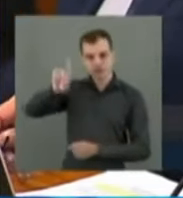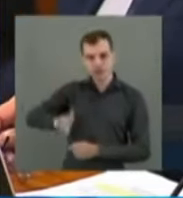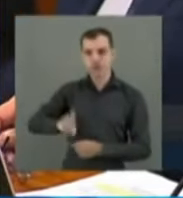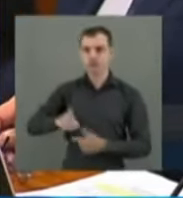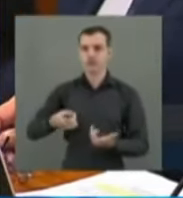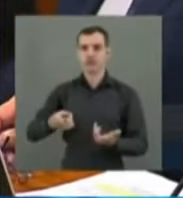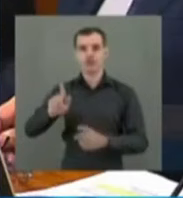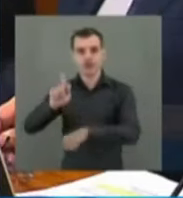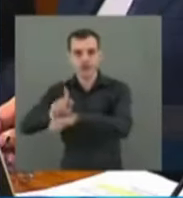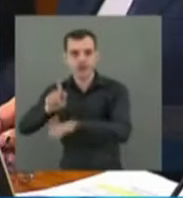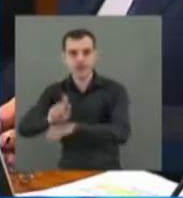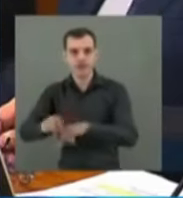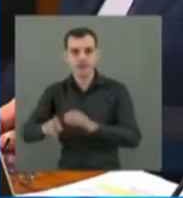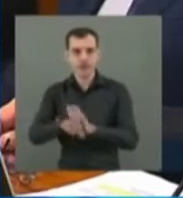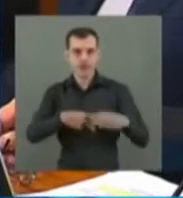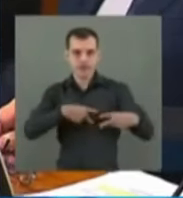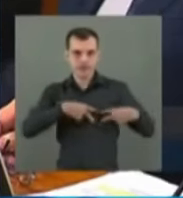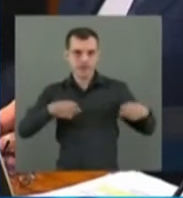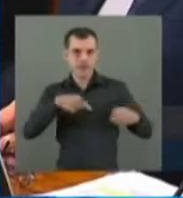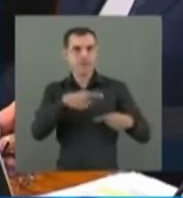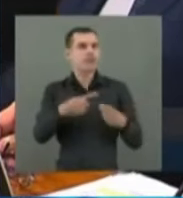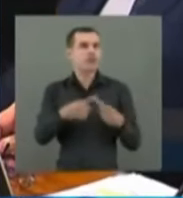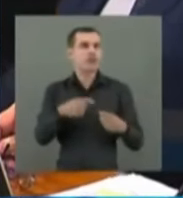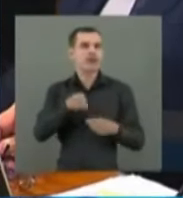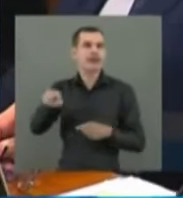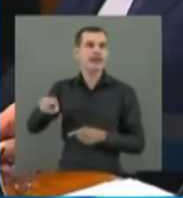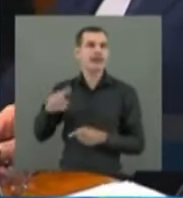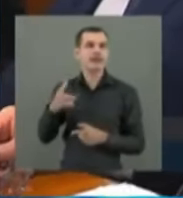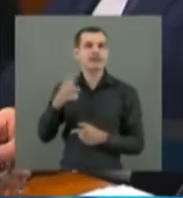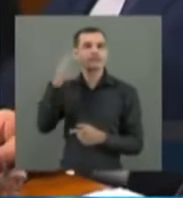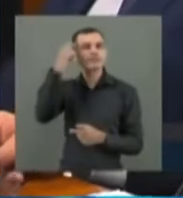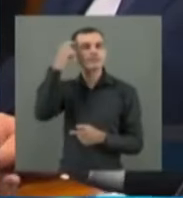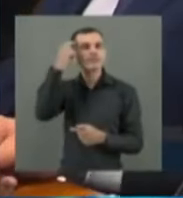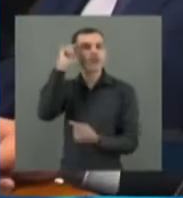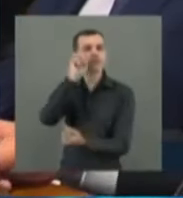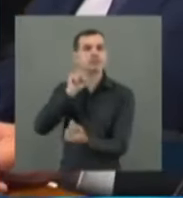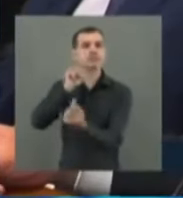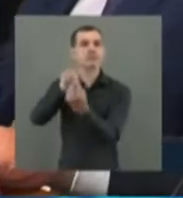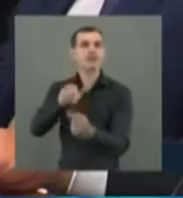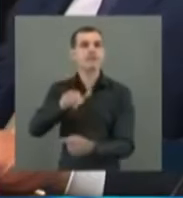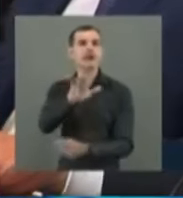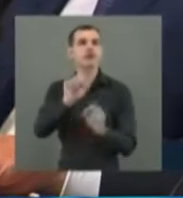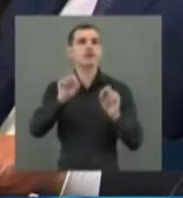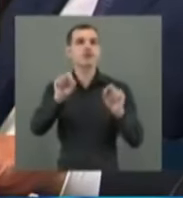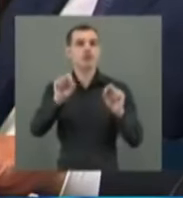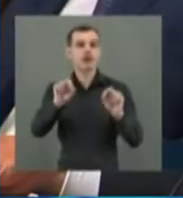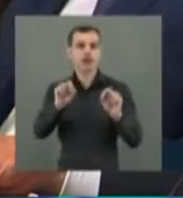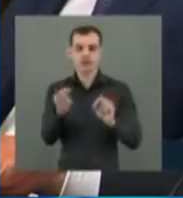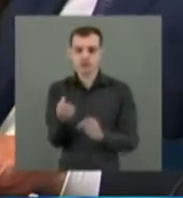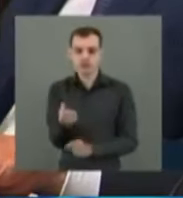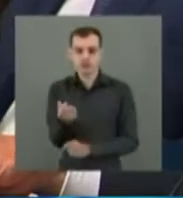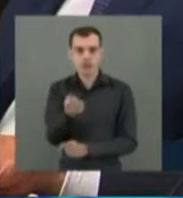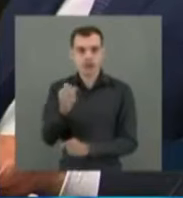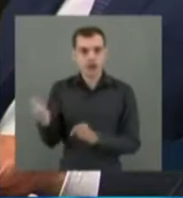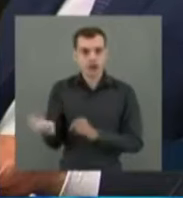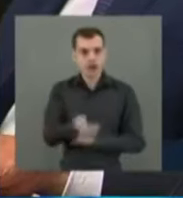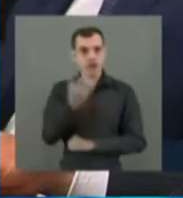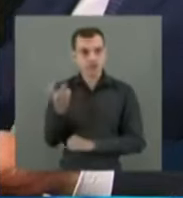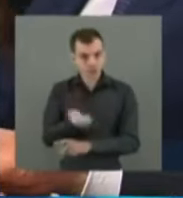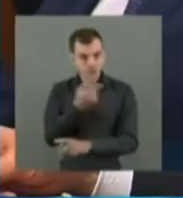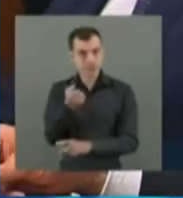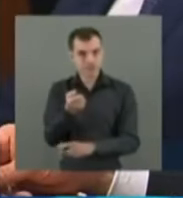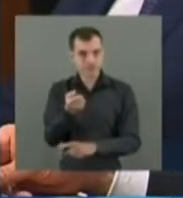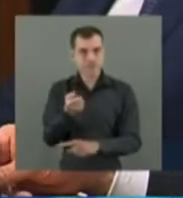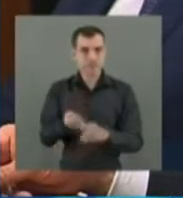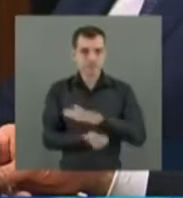TRE do Paraná, que nem era obrigado a votar, mas como o caso tem essa repercussão e vai precisar